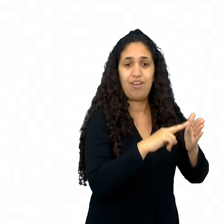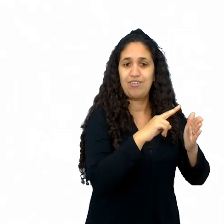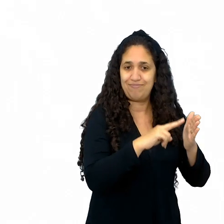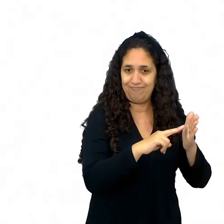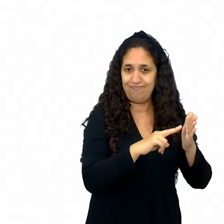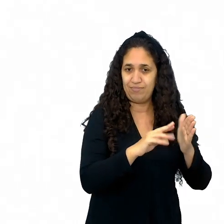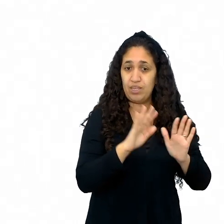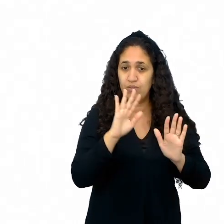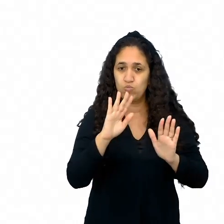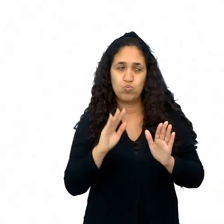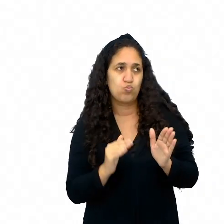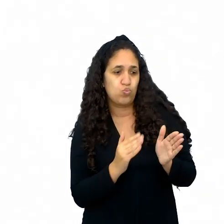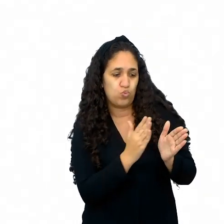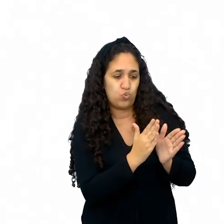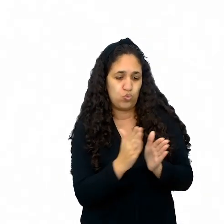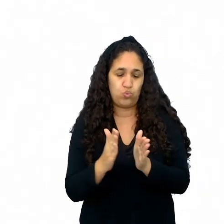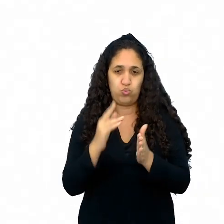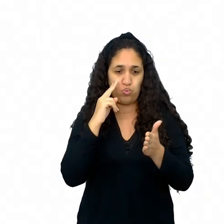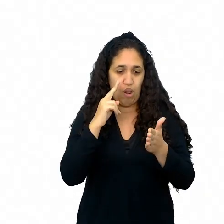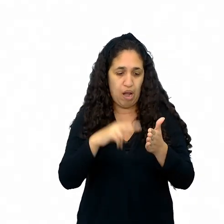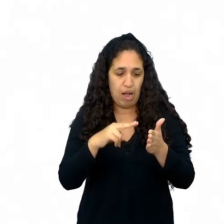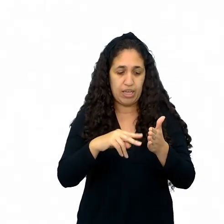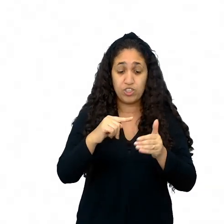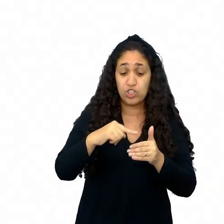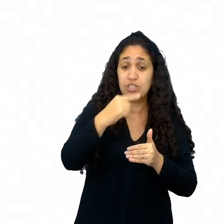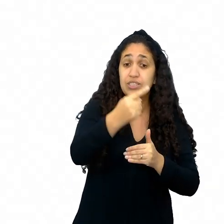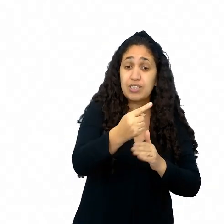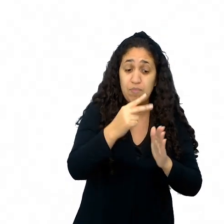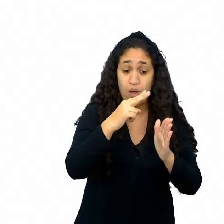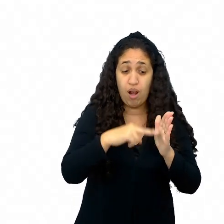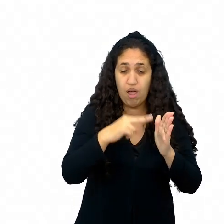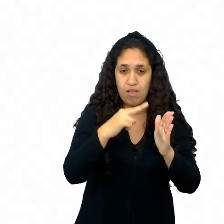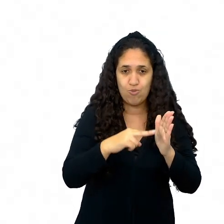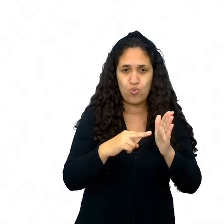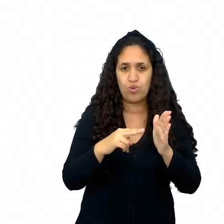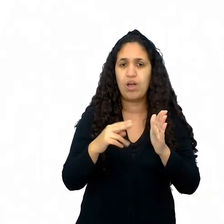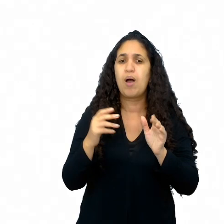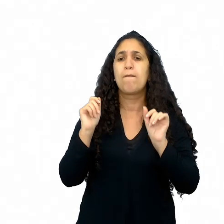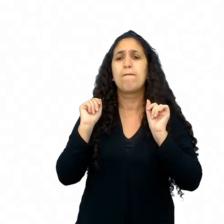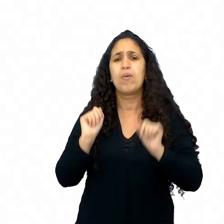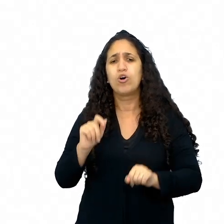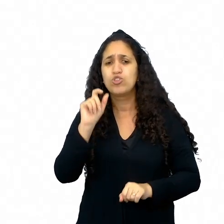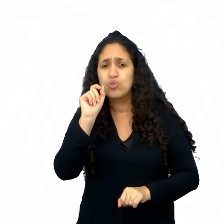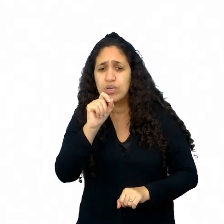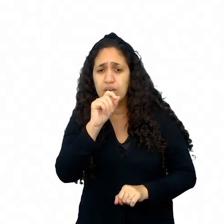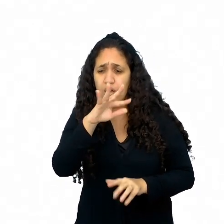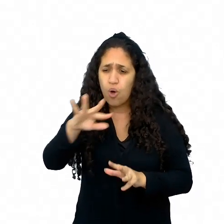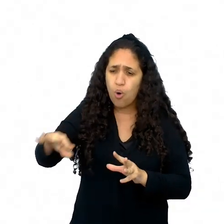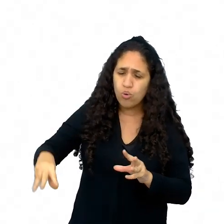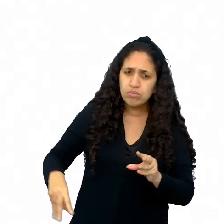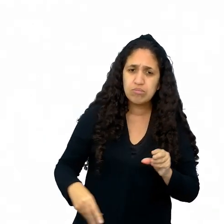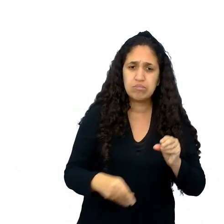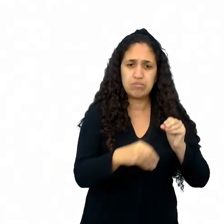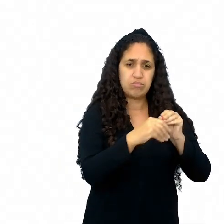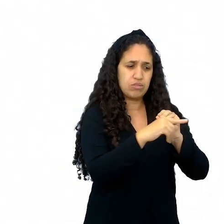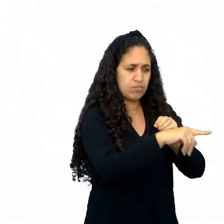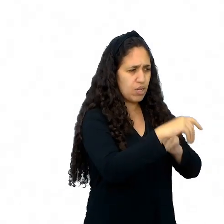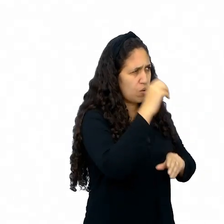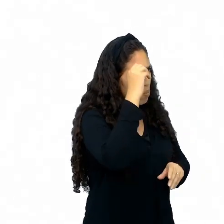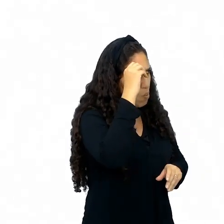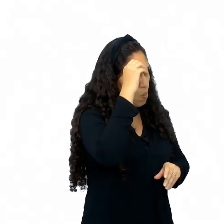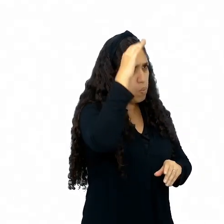as que são necessárias durante e depois da leitura, nós podemos contribuir mais para que o nosso estudante amplie